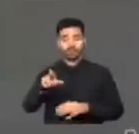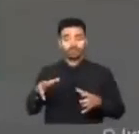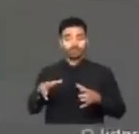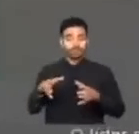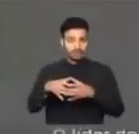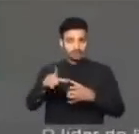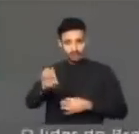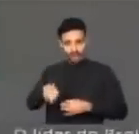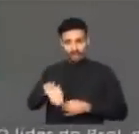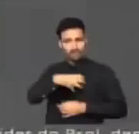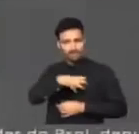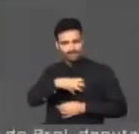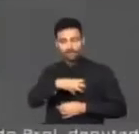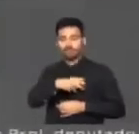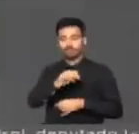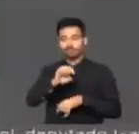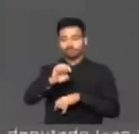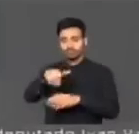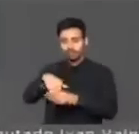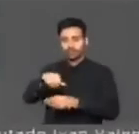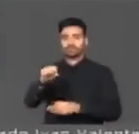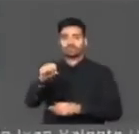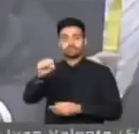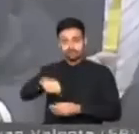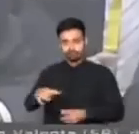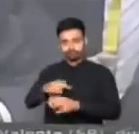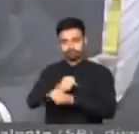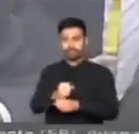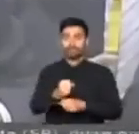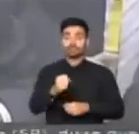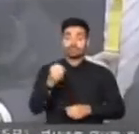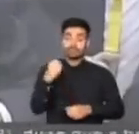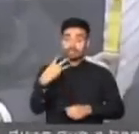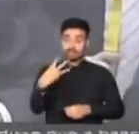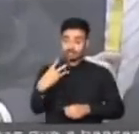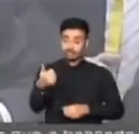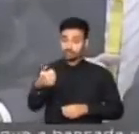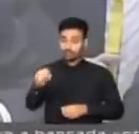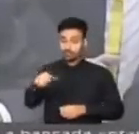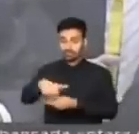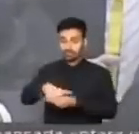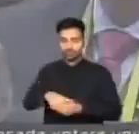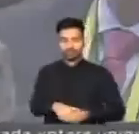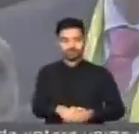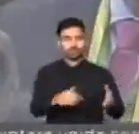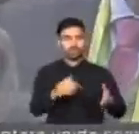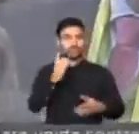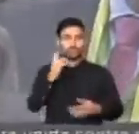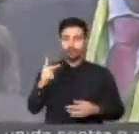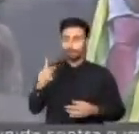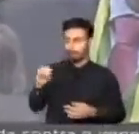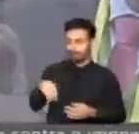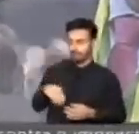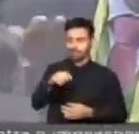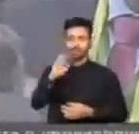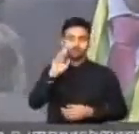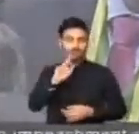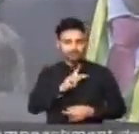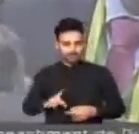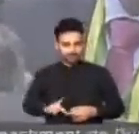votou sim, acumulou 318 votos. Deputado Erivelto Santana, do PEM. Presidente,